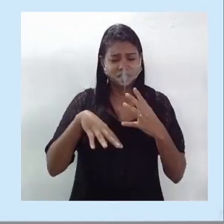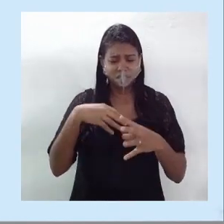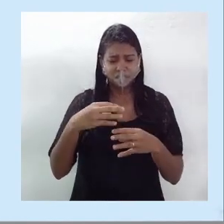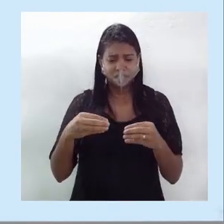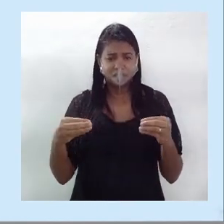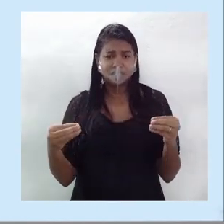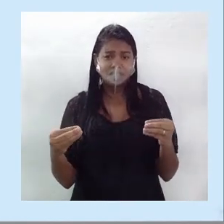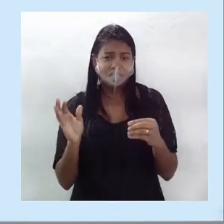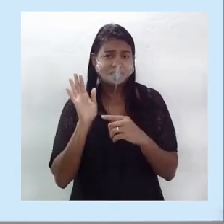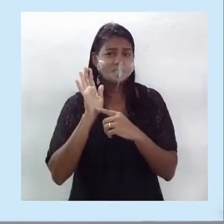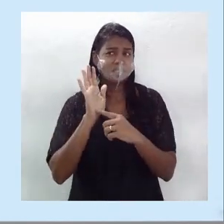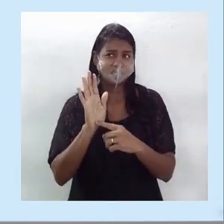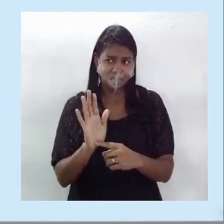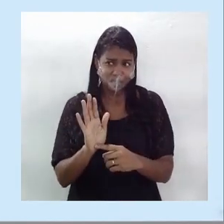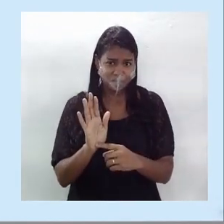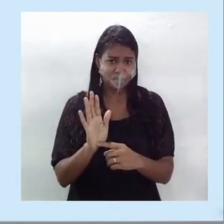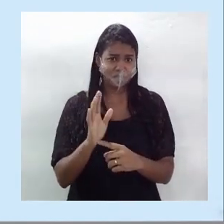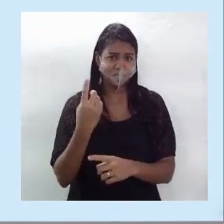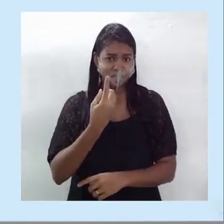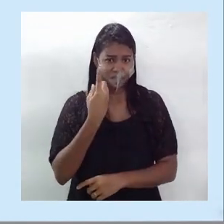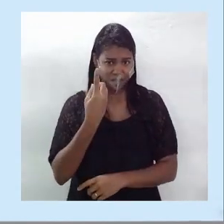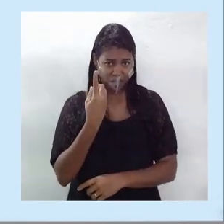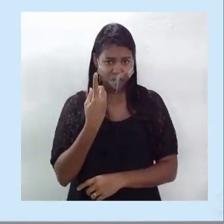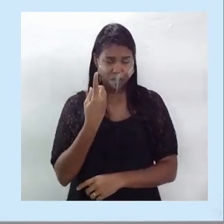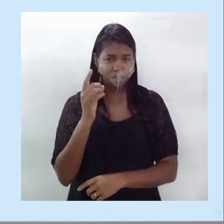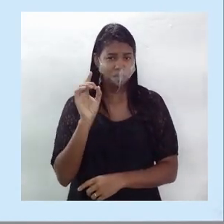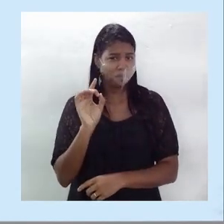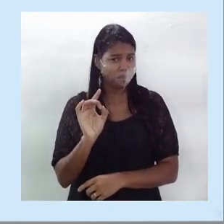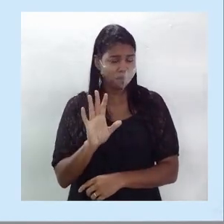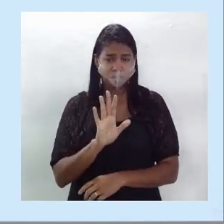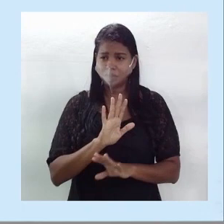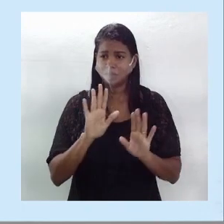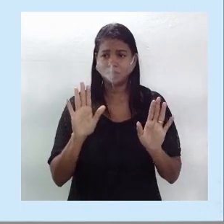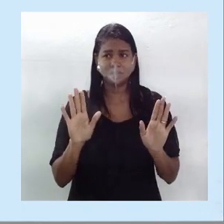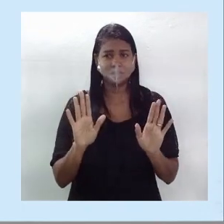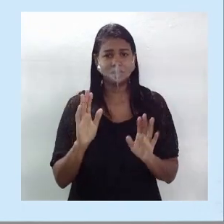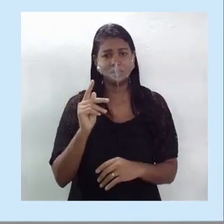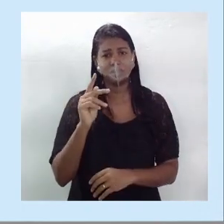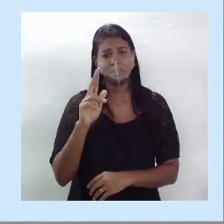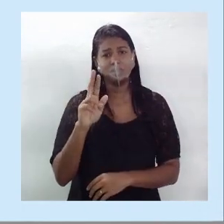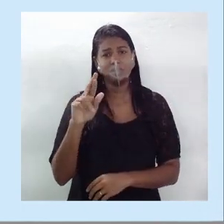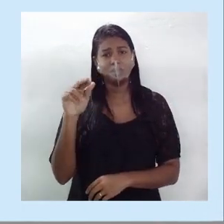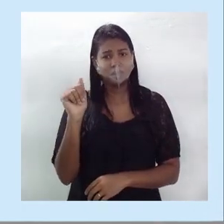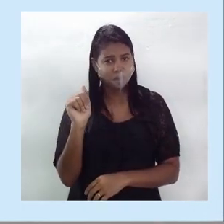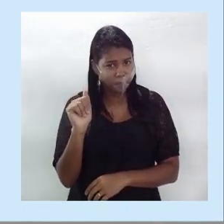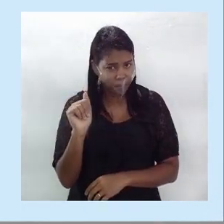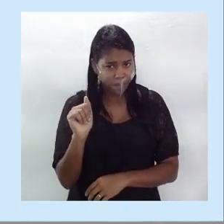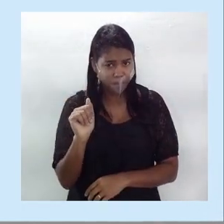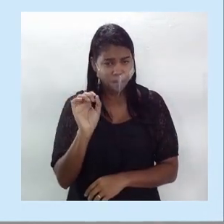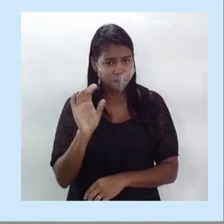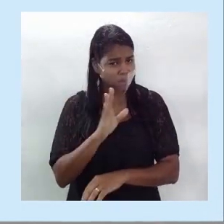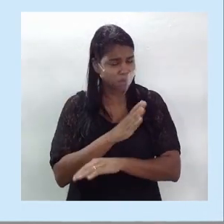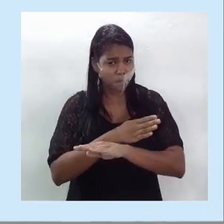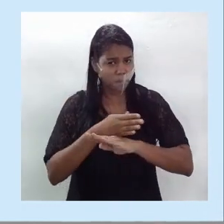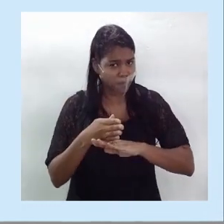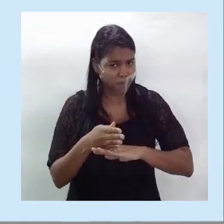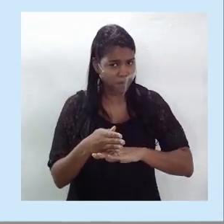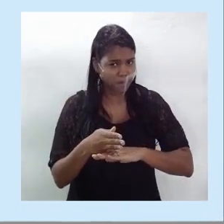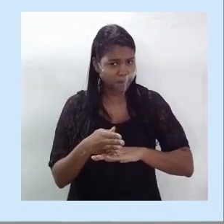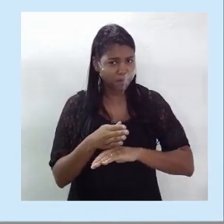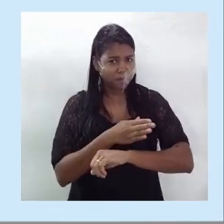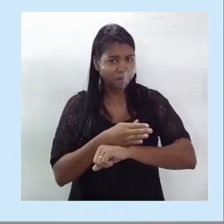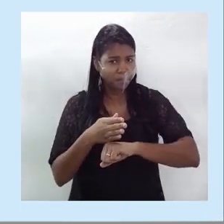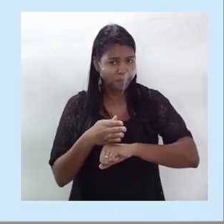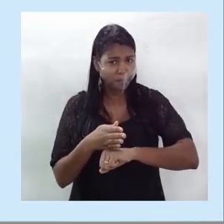é porque apresenta uma única face. Ou seja, você só vê ali só o branco. Mas